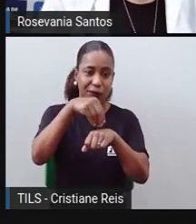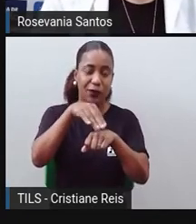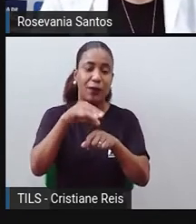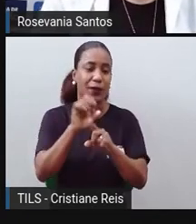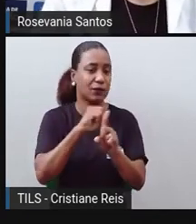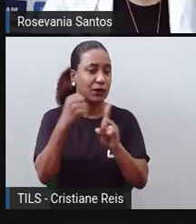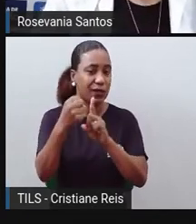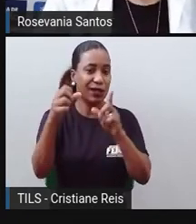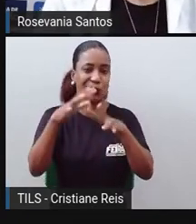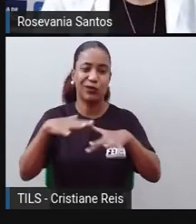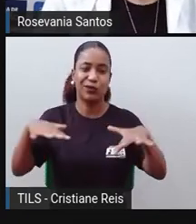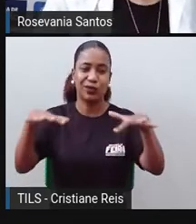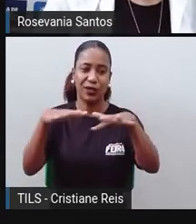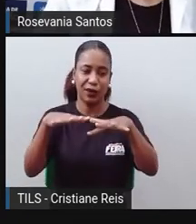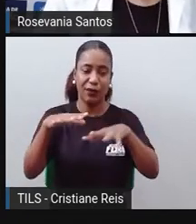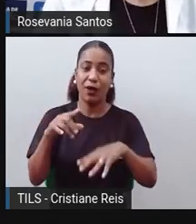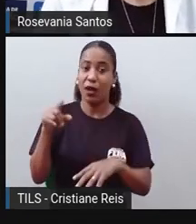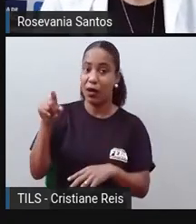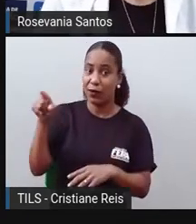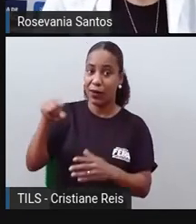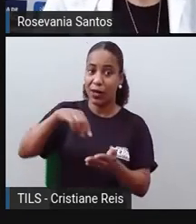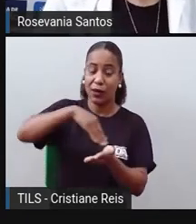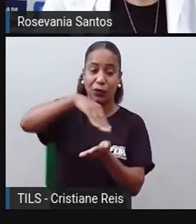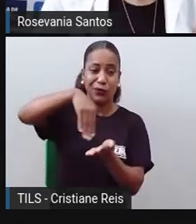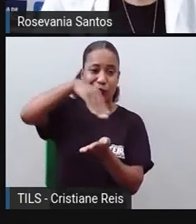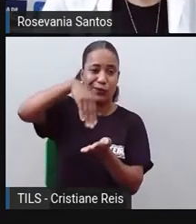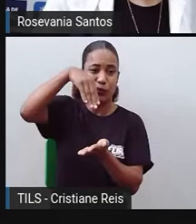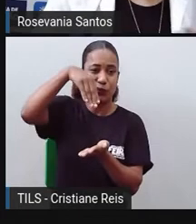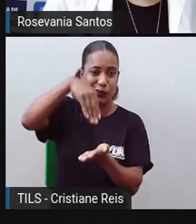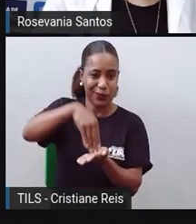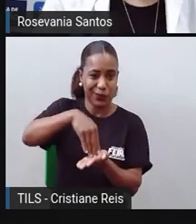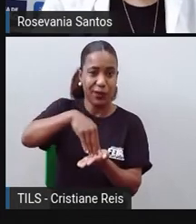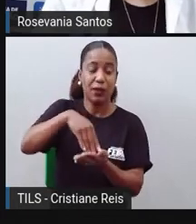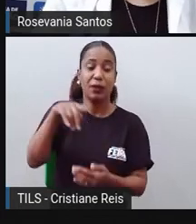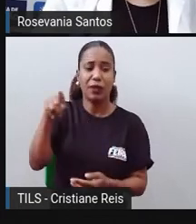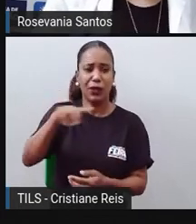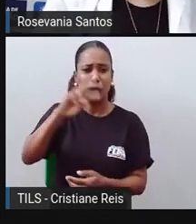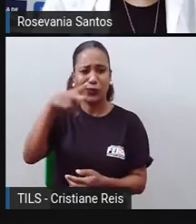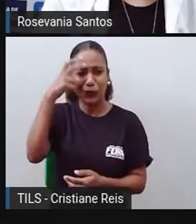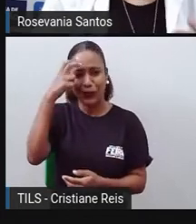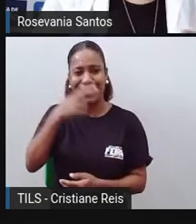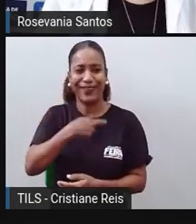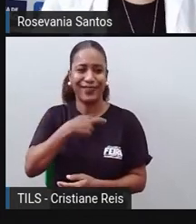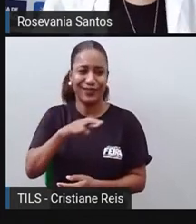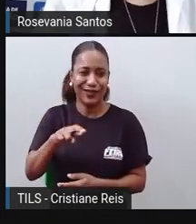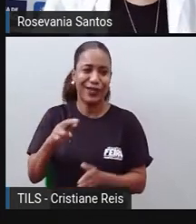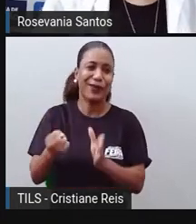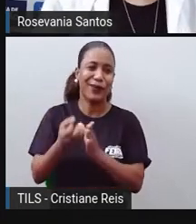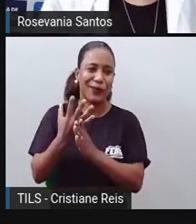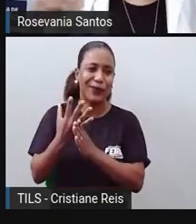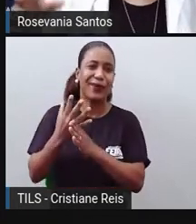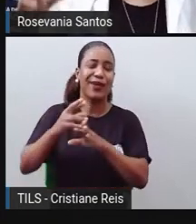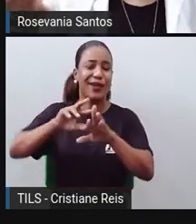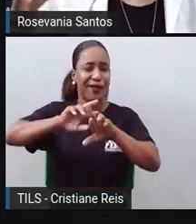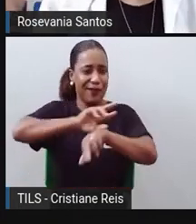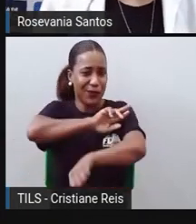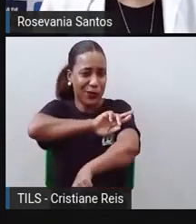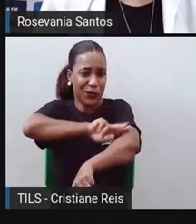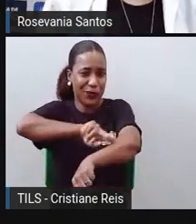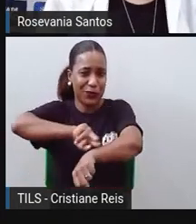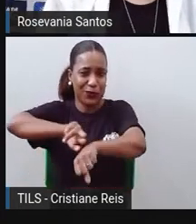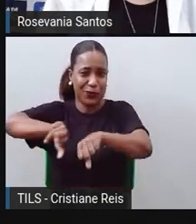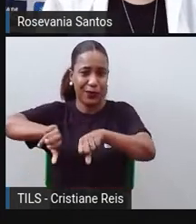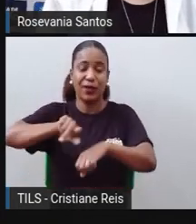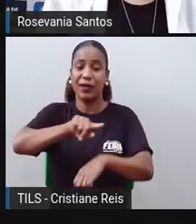Oriente Médio, né, se destaca por essa variedade de etnias, de origens, de culturas, de religiões. Eles são